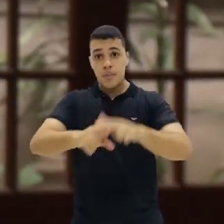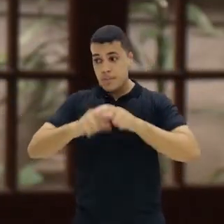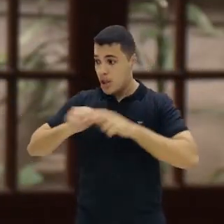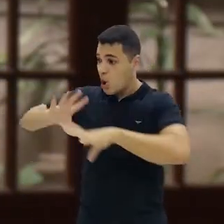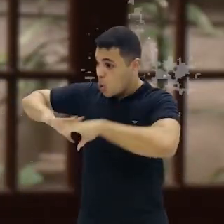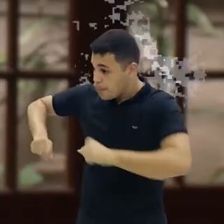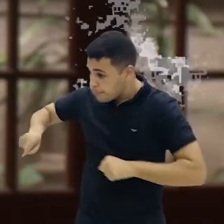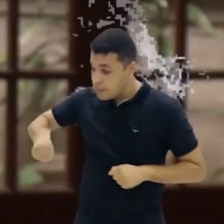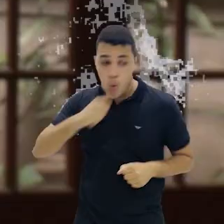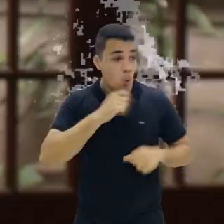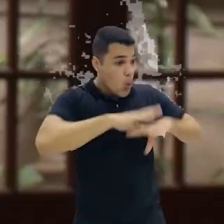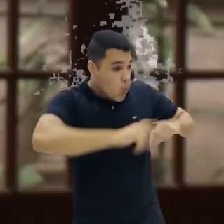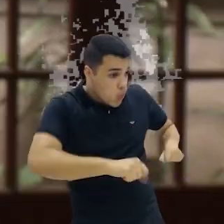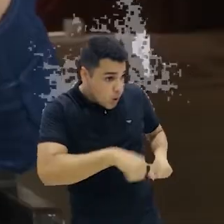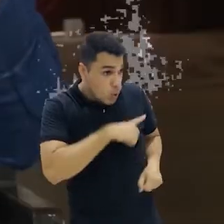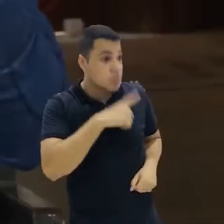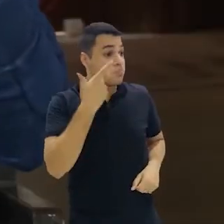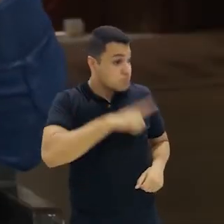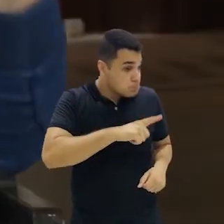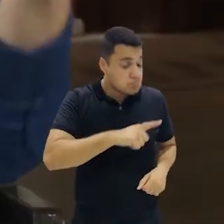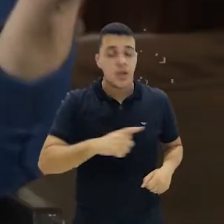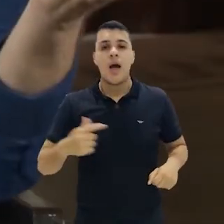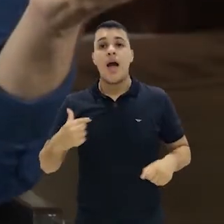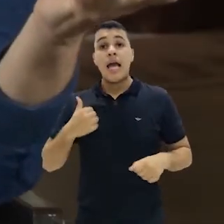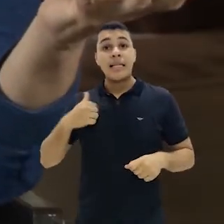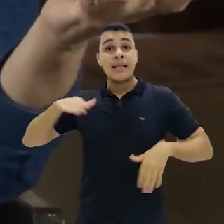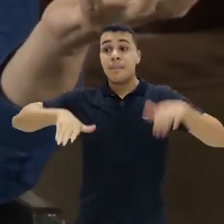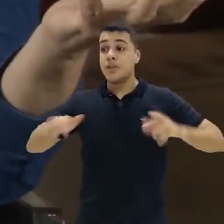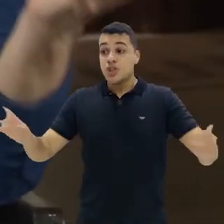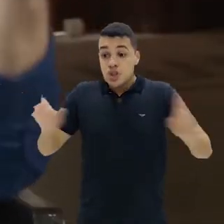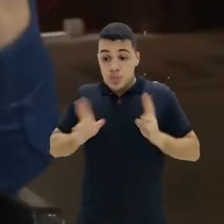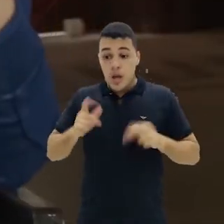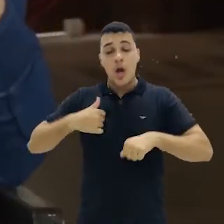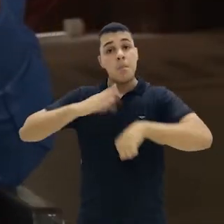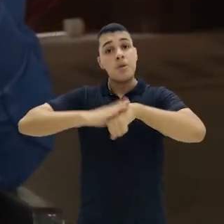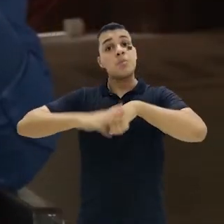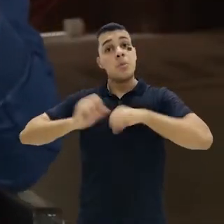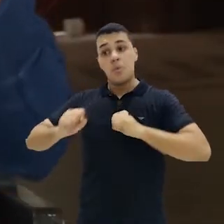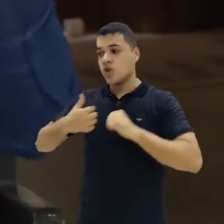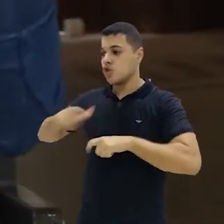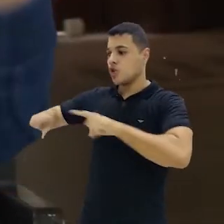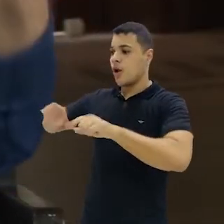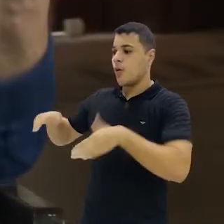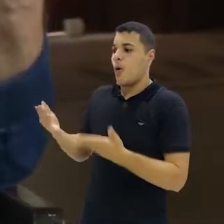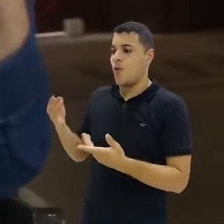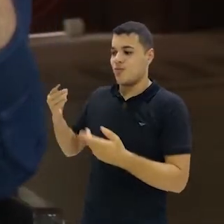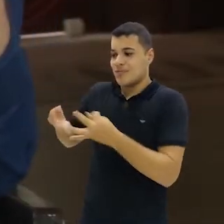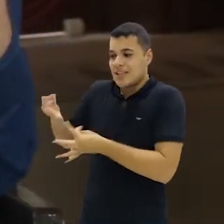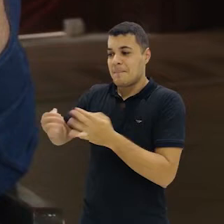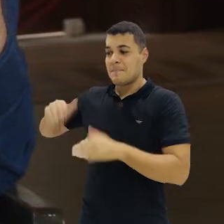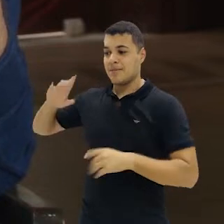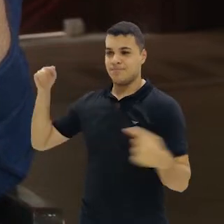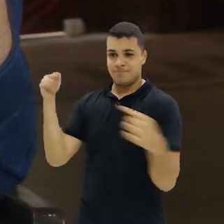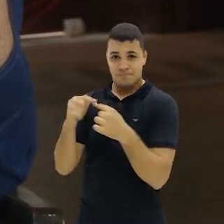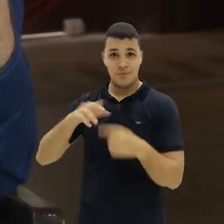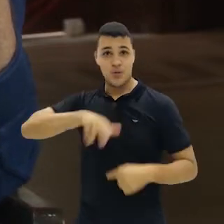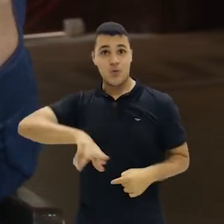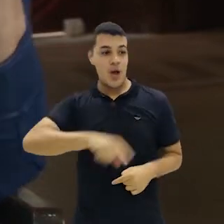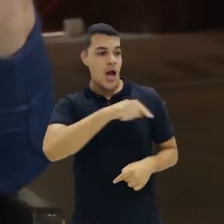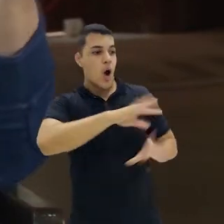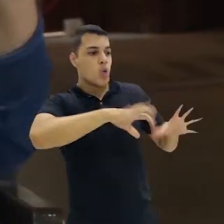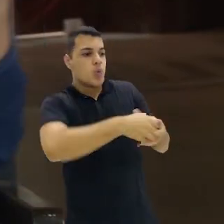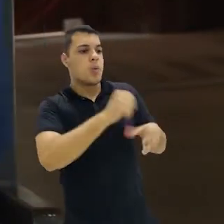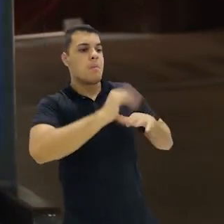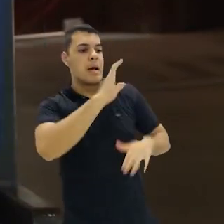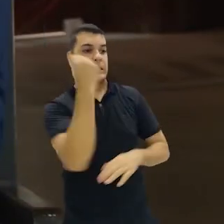a um dos tratamentos e não ao fato de que um grupo tinha doença mais grave do que o outro ou um grupo era mais idoso do que o outro,